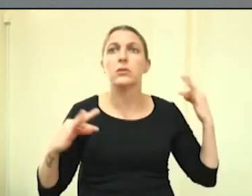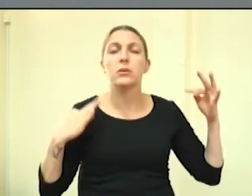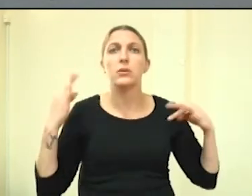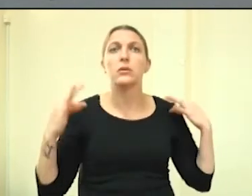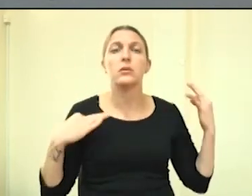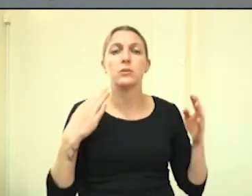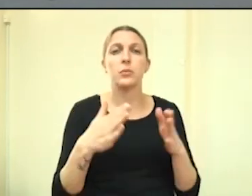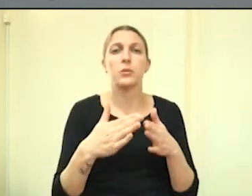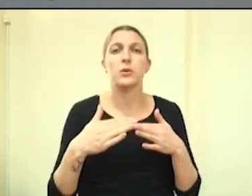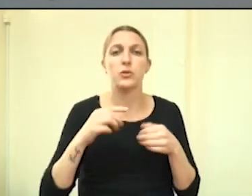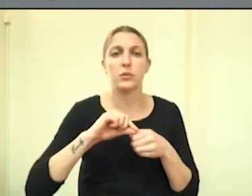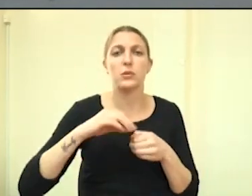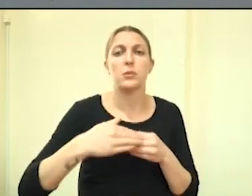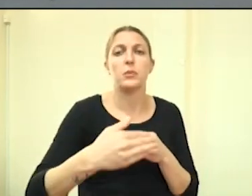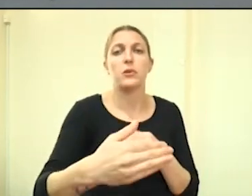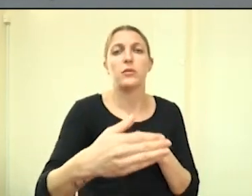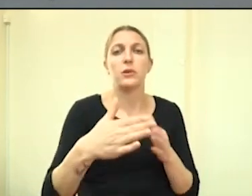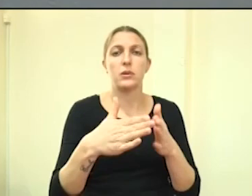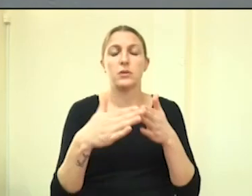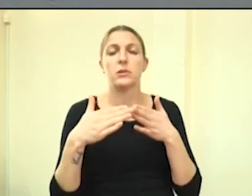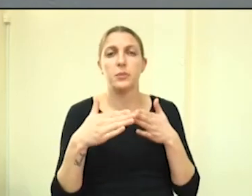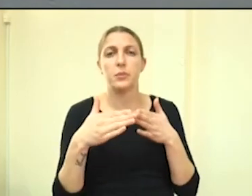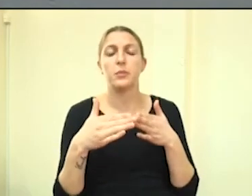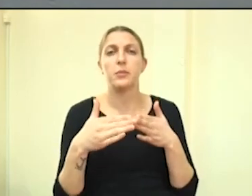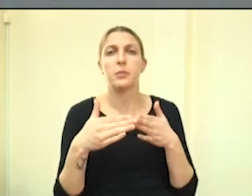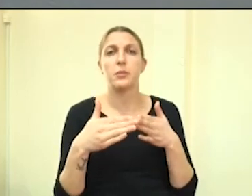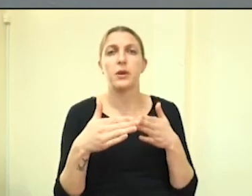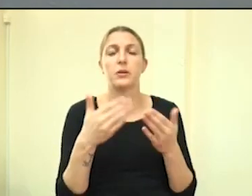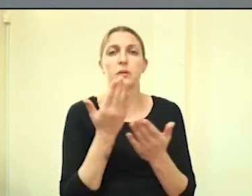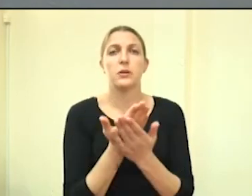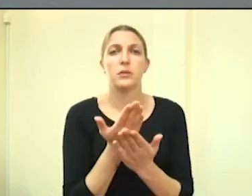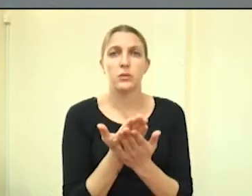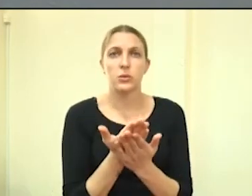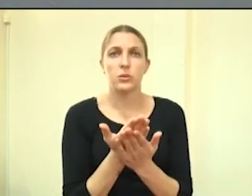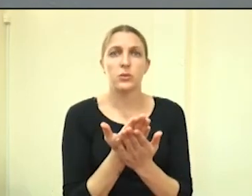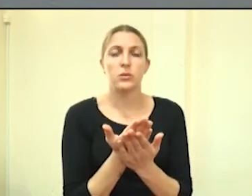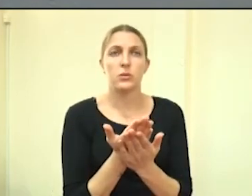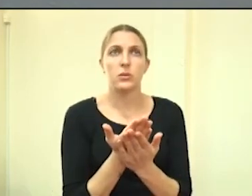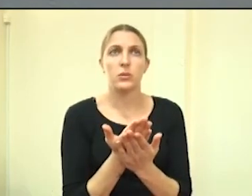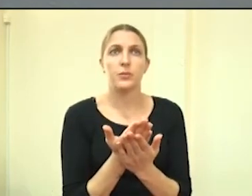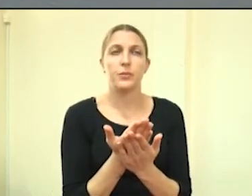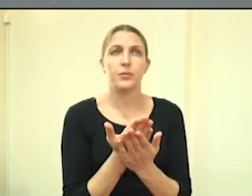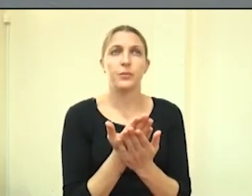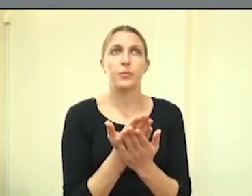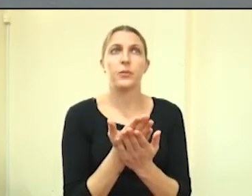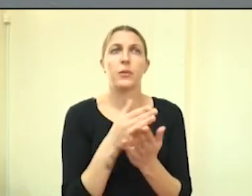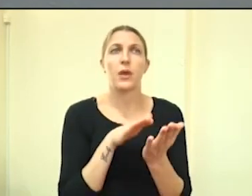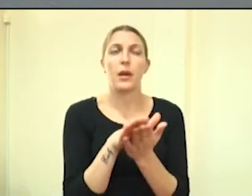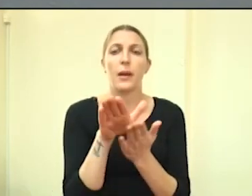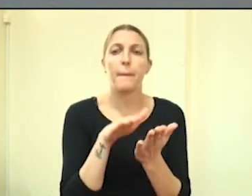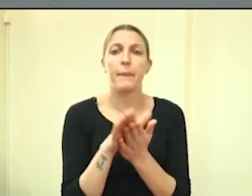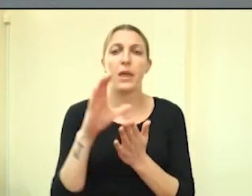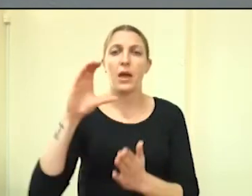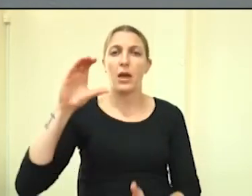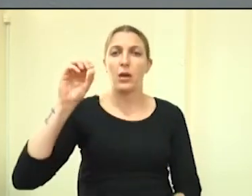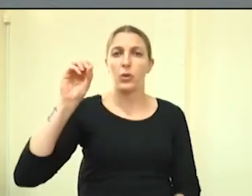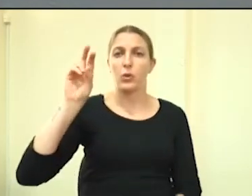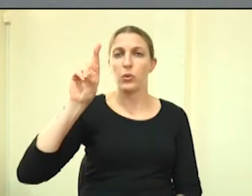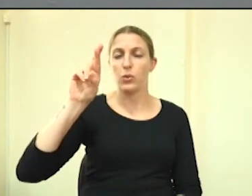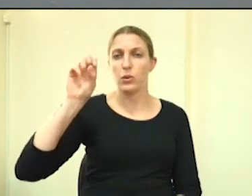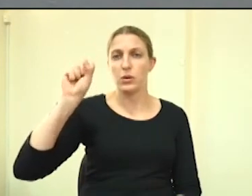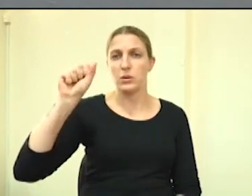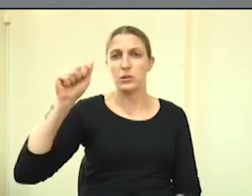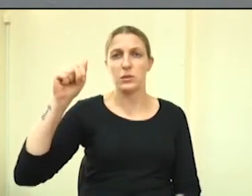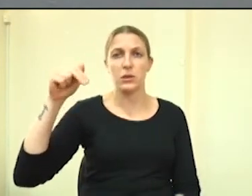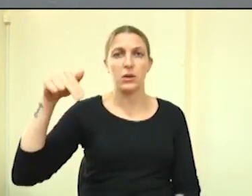331/2018. Solicita aos órgãos competentes do Poder Executivo Municipal estudo de viabilidade que se encaminhe a Corsã um cronograma das ruas que